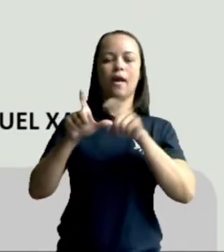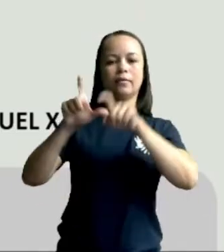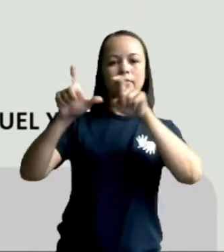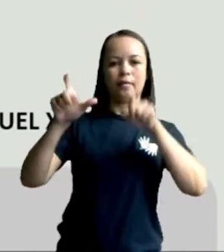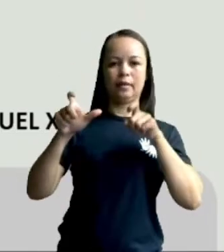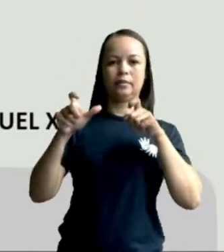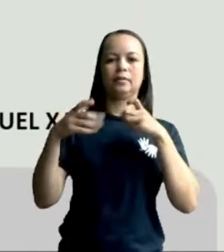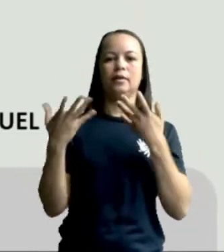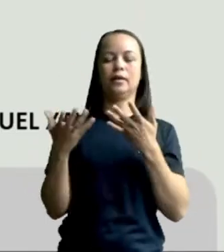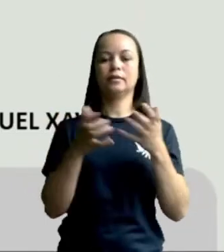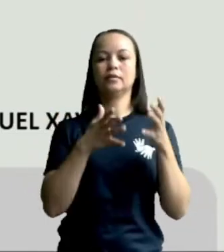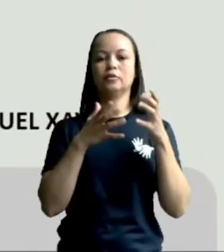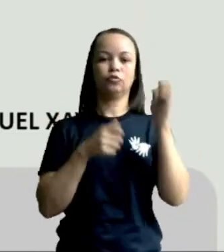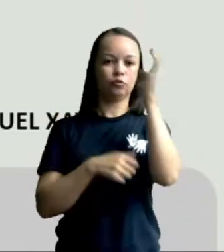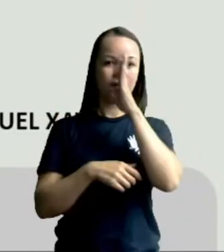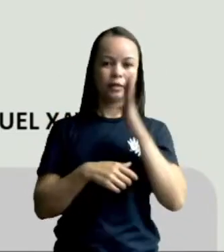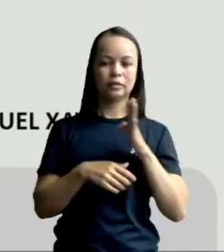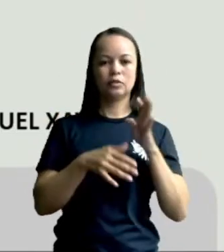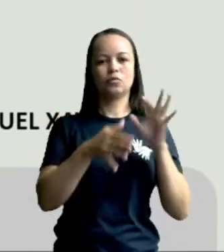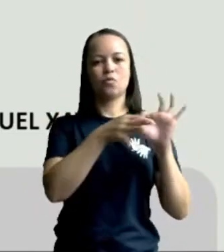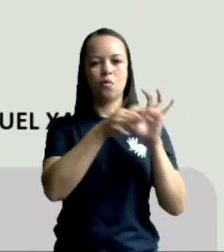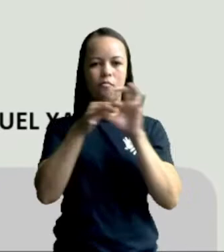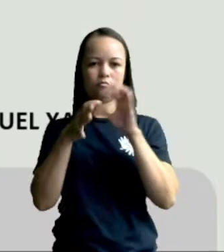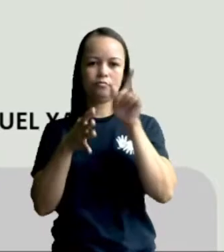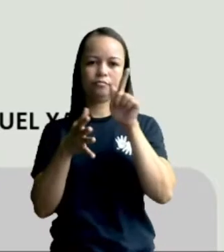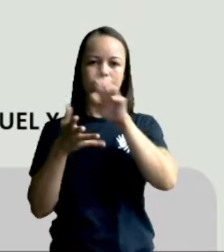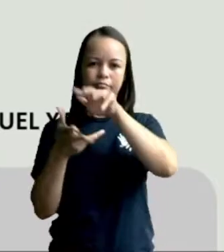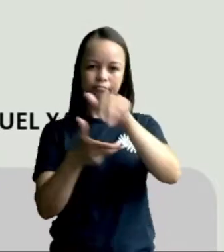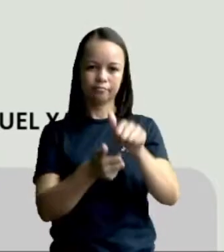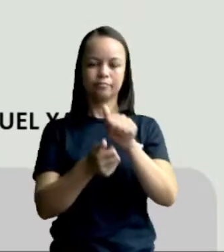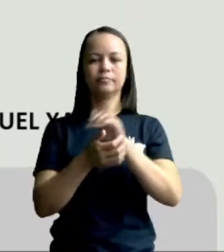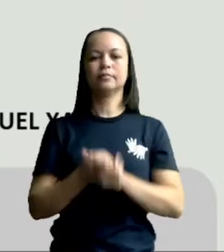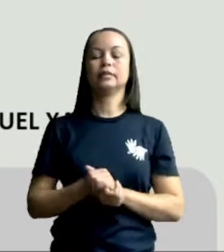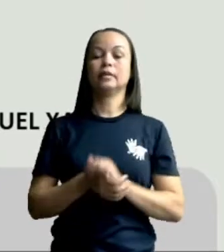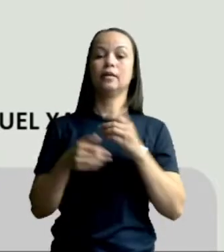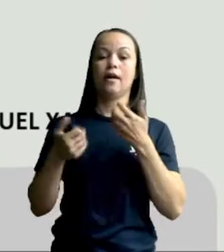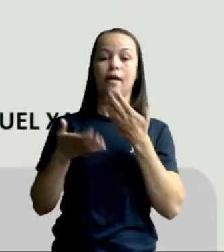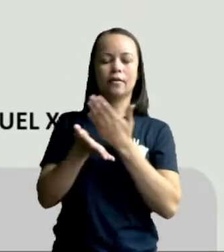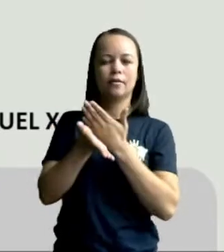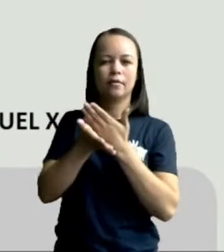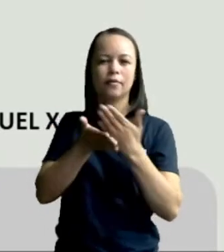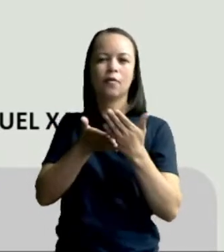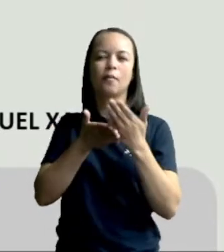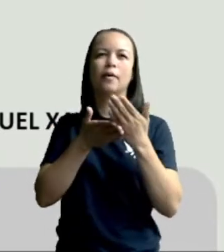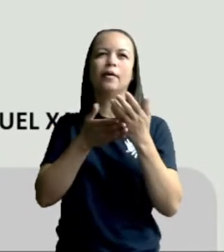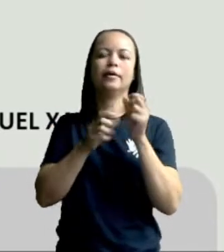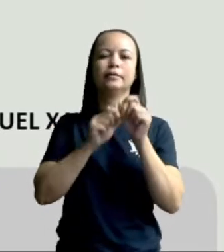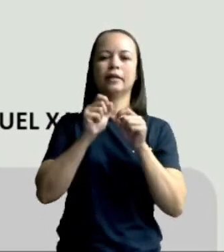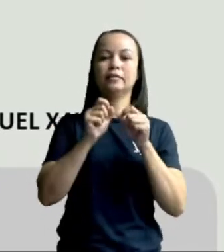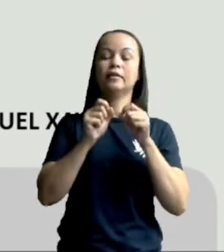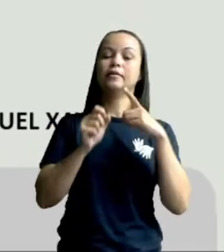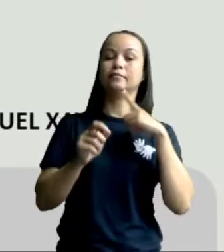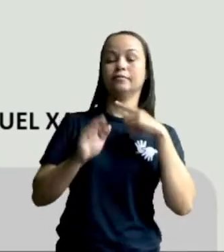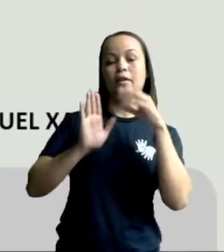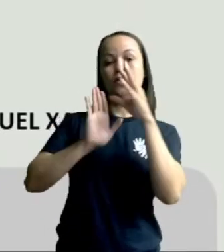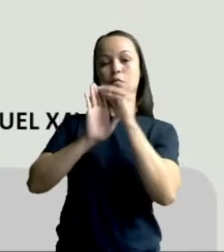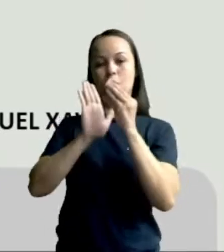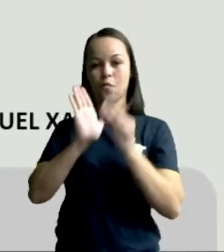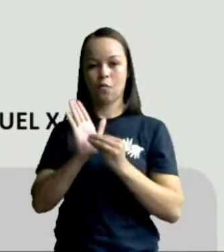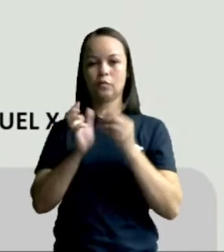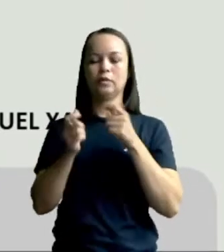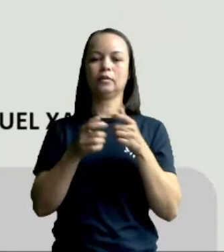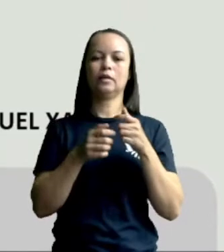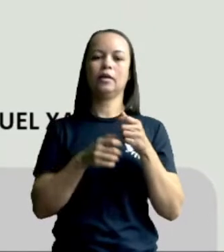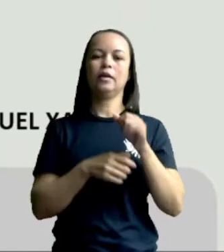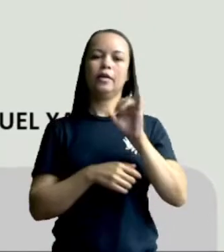histórico, contexto geográfico. Aí, a gente vai lá e vai ter o conteúdo, certo? Que é